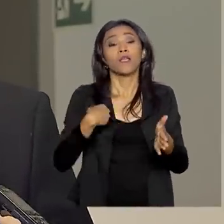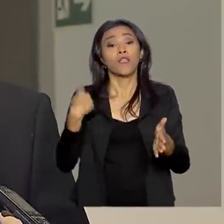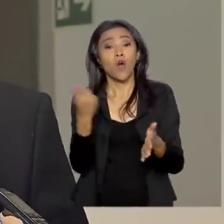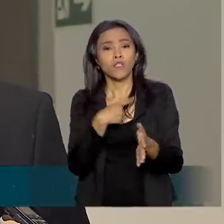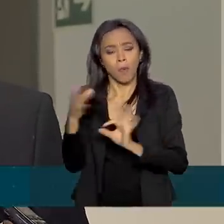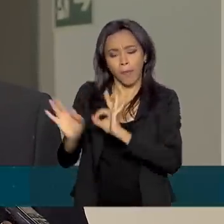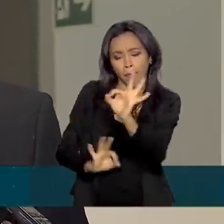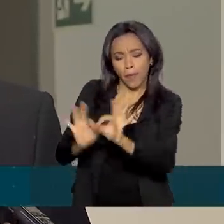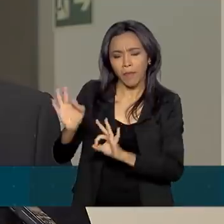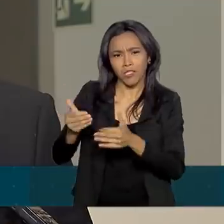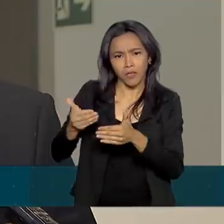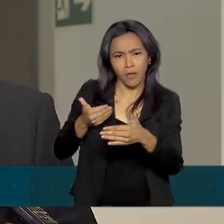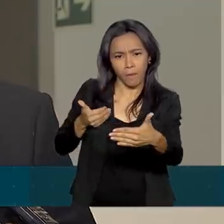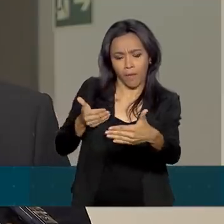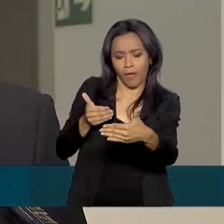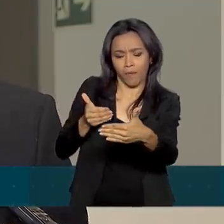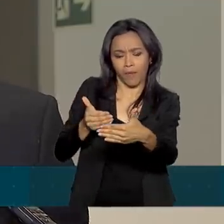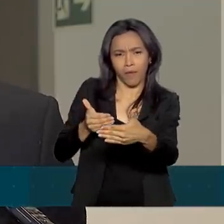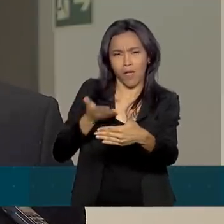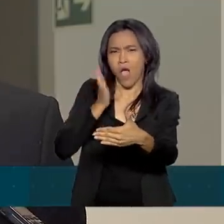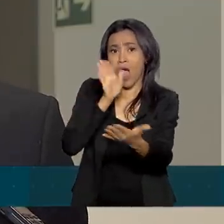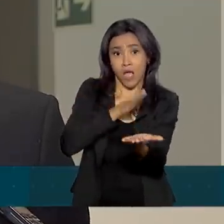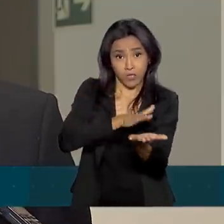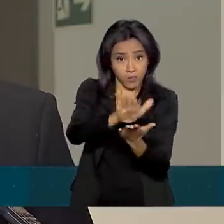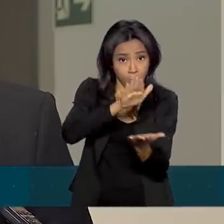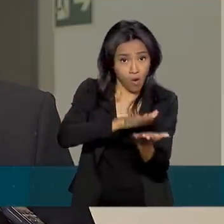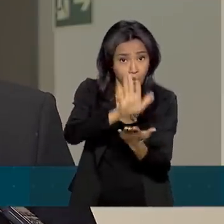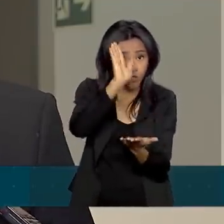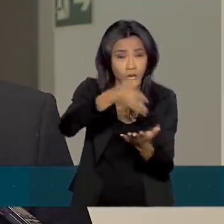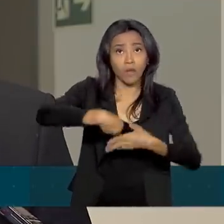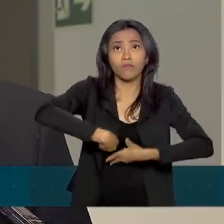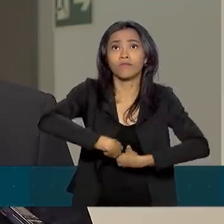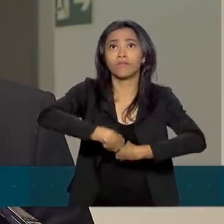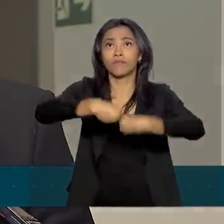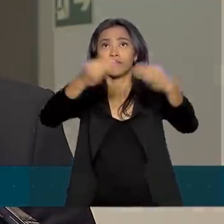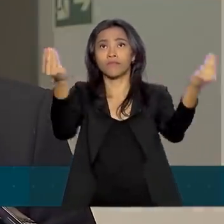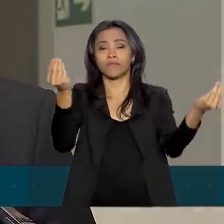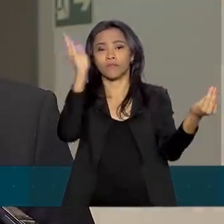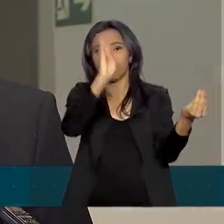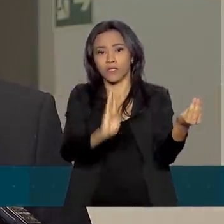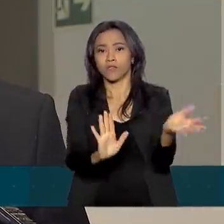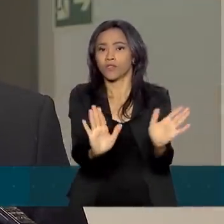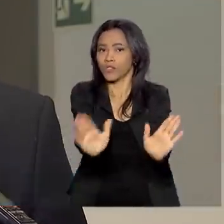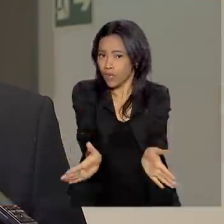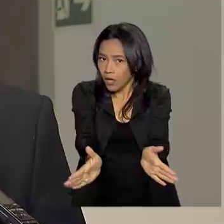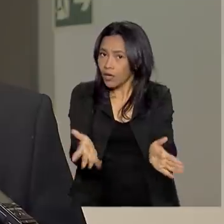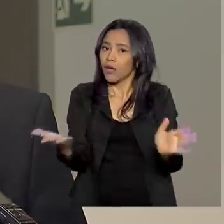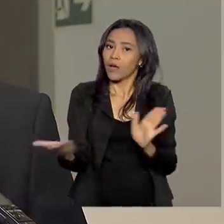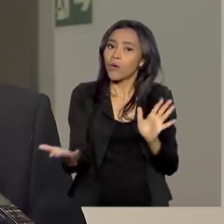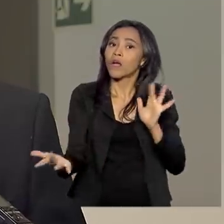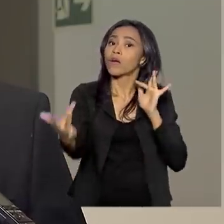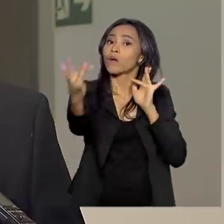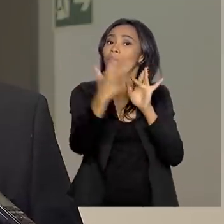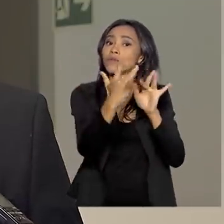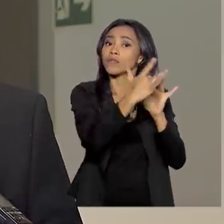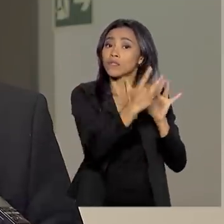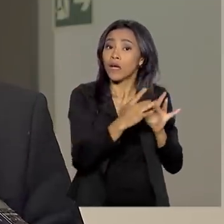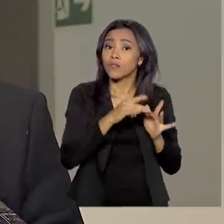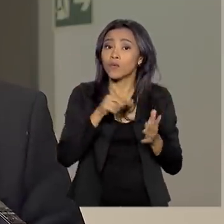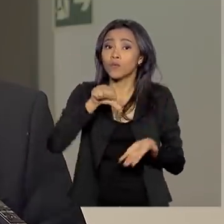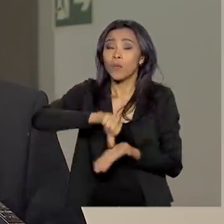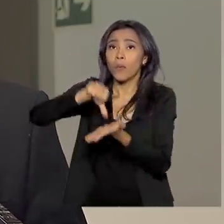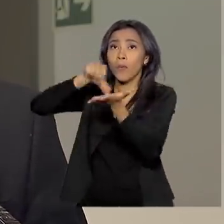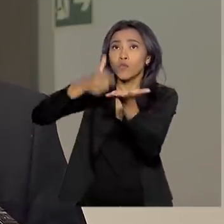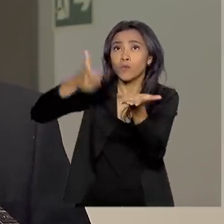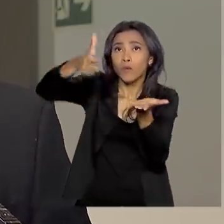a reta final as provas já foram distribuídas então a gente agora tem entrado em contato com os aplicadores é para garantir